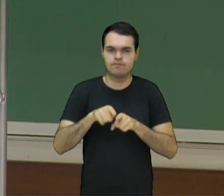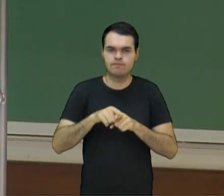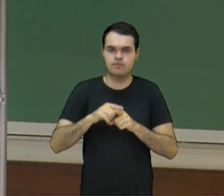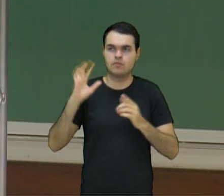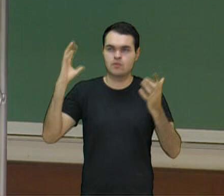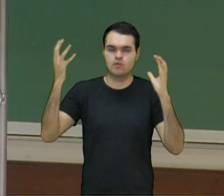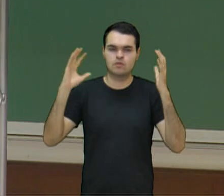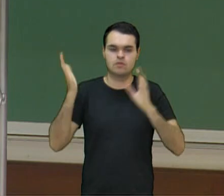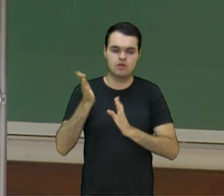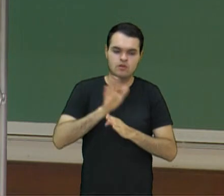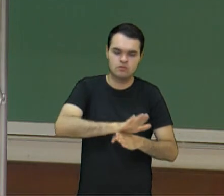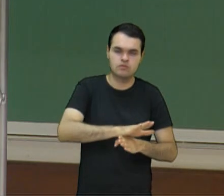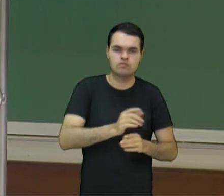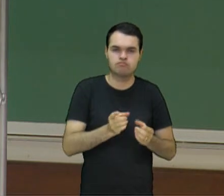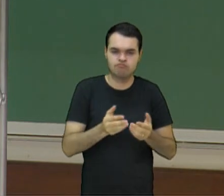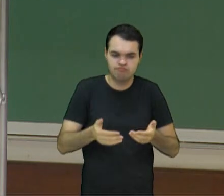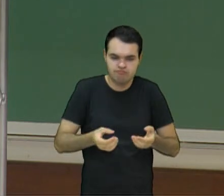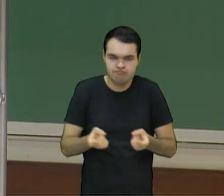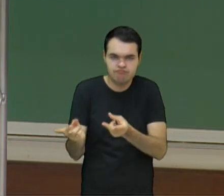produção.